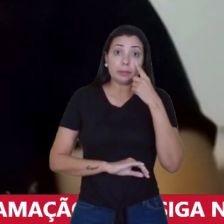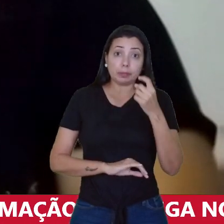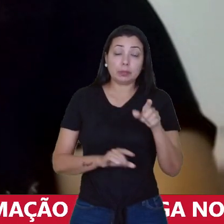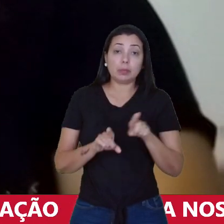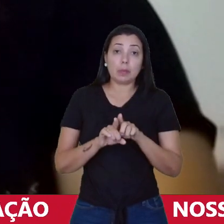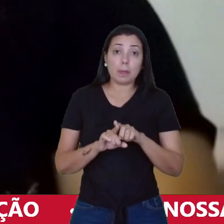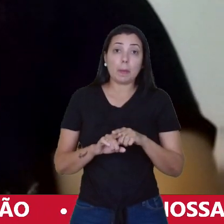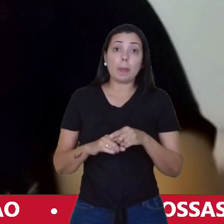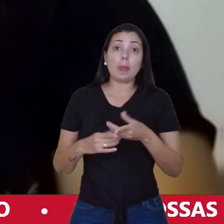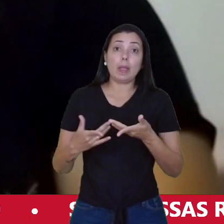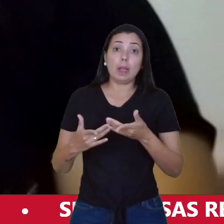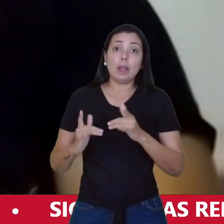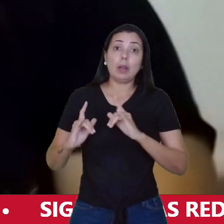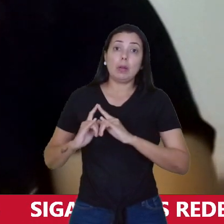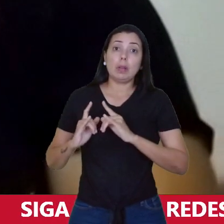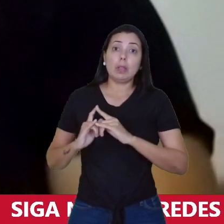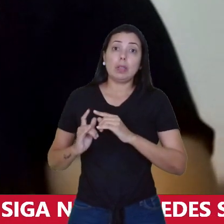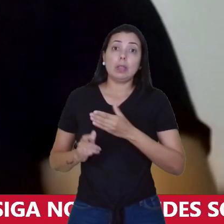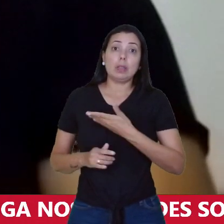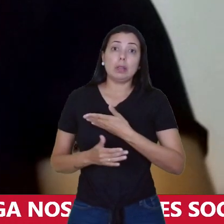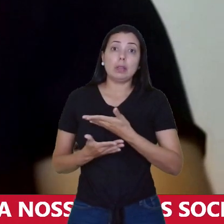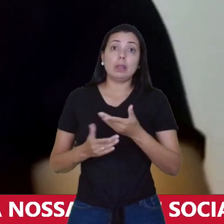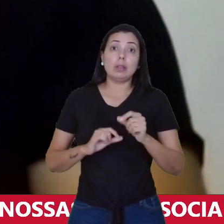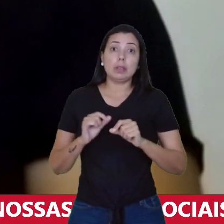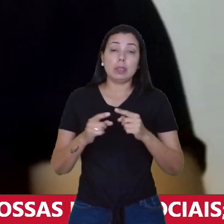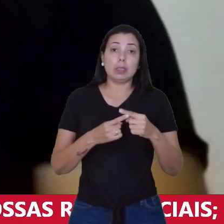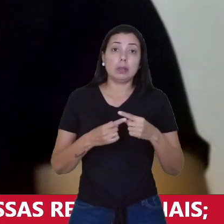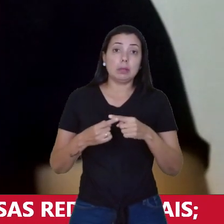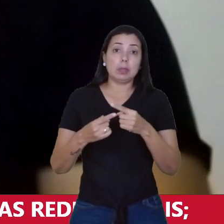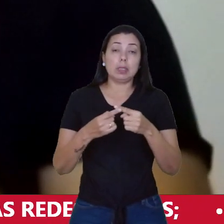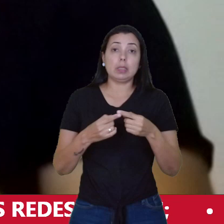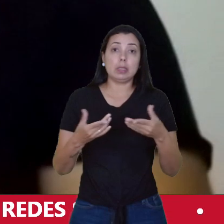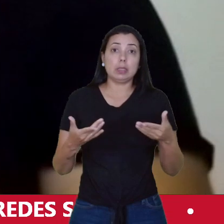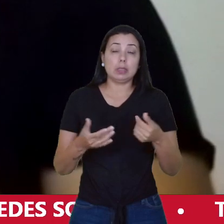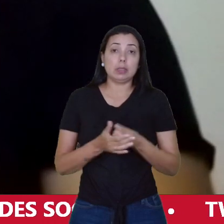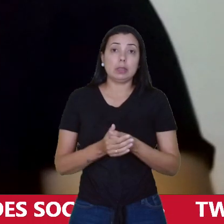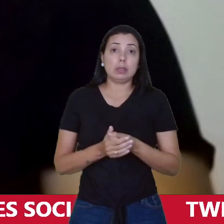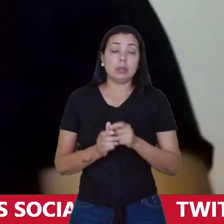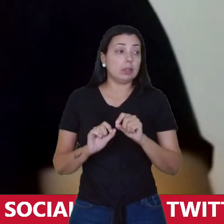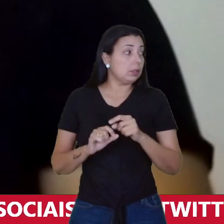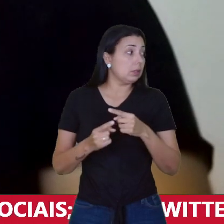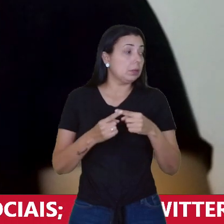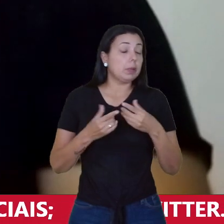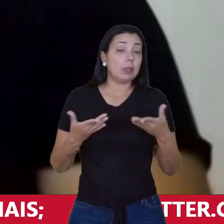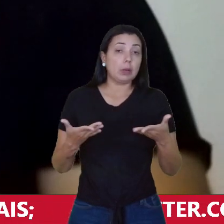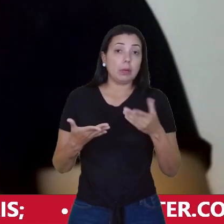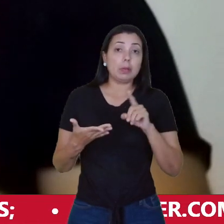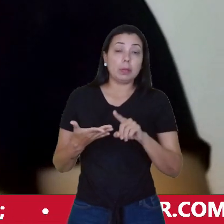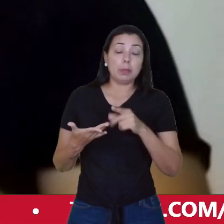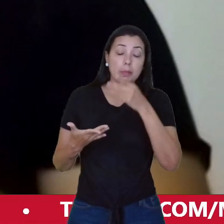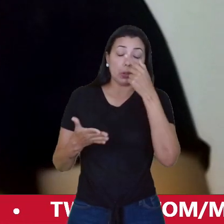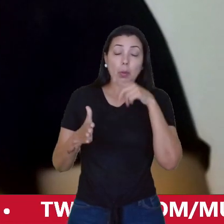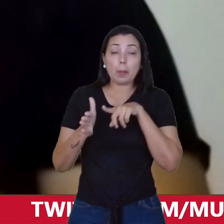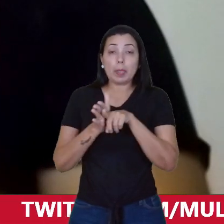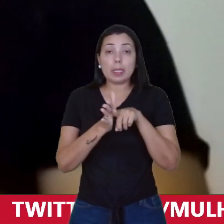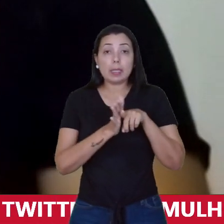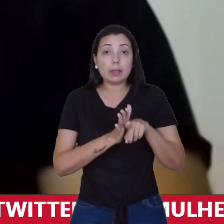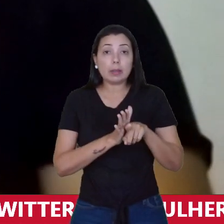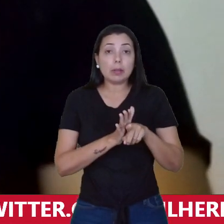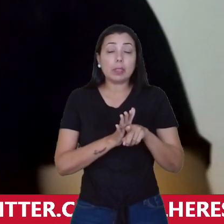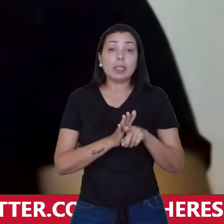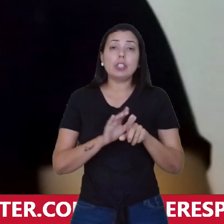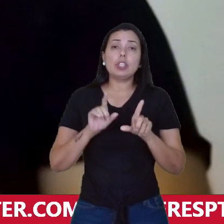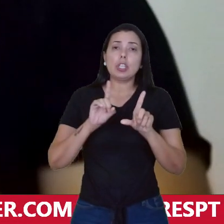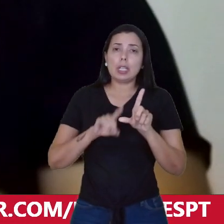a colega falou lá no início que nós precisamos de uma nova linguagem. E aí, como uma pessoa pesquisadora na área de